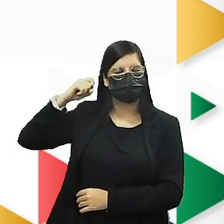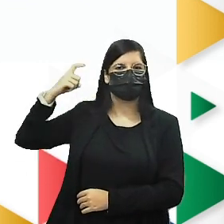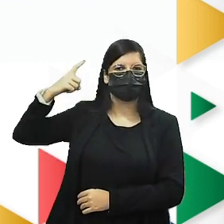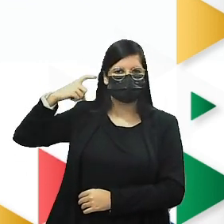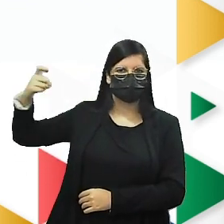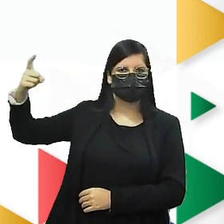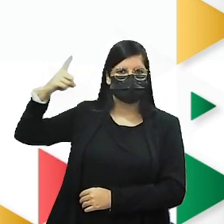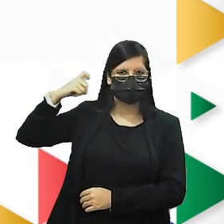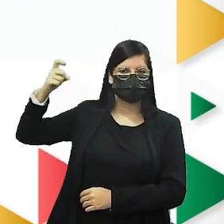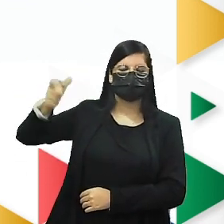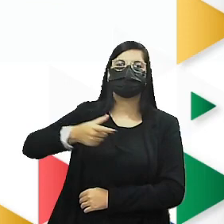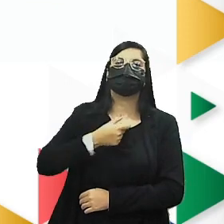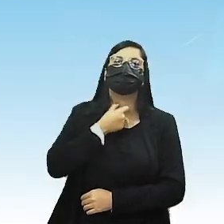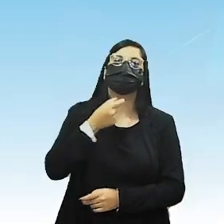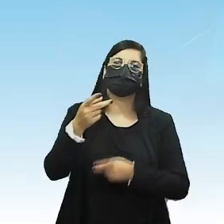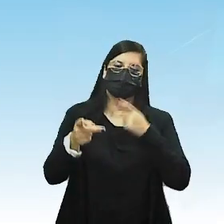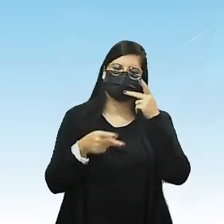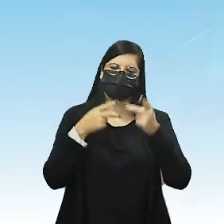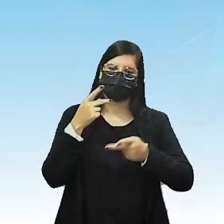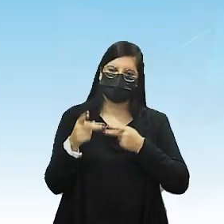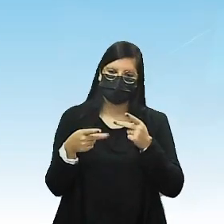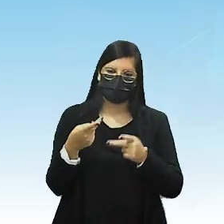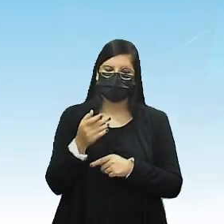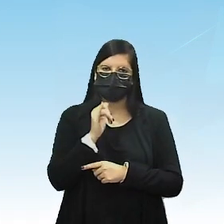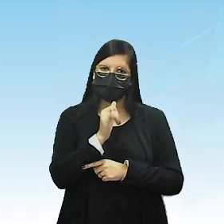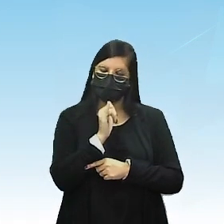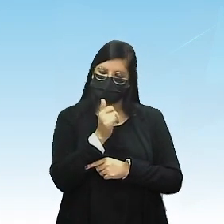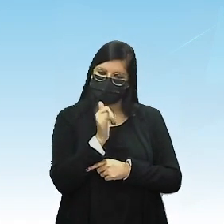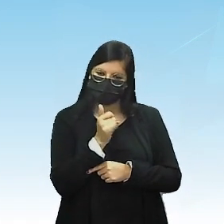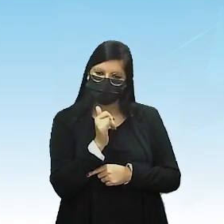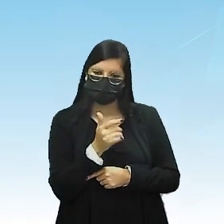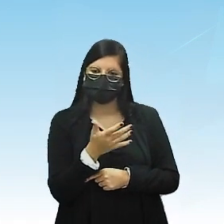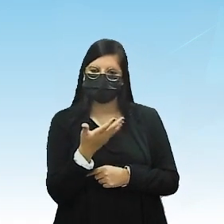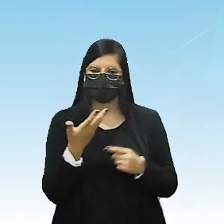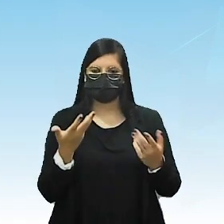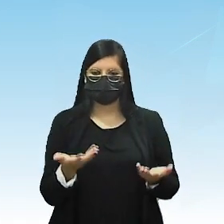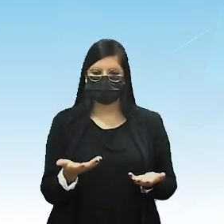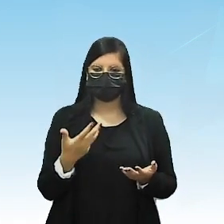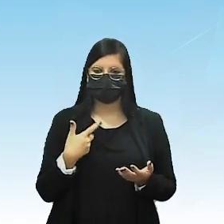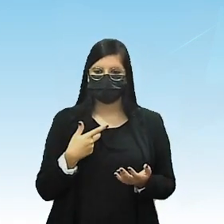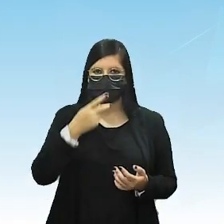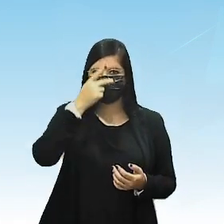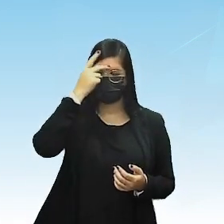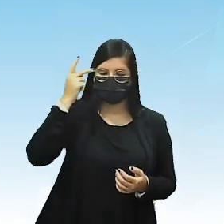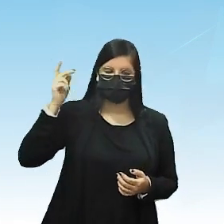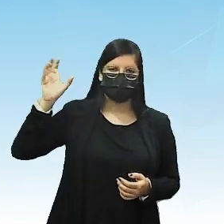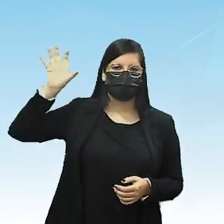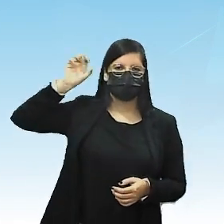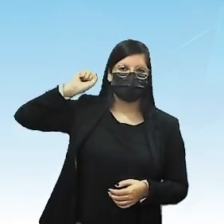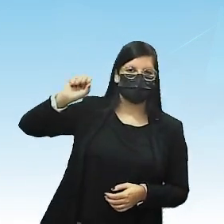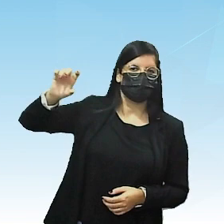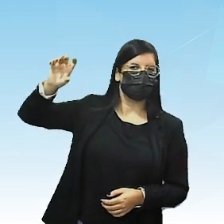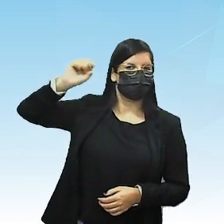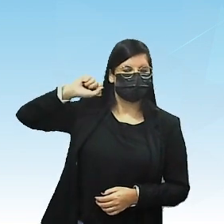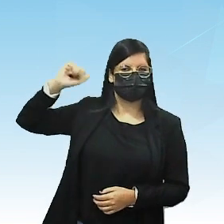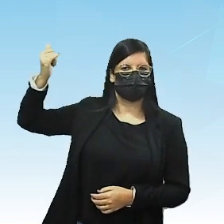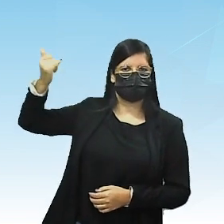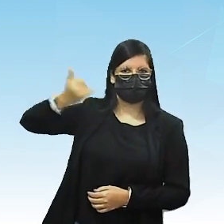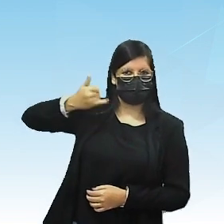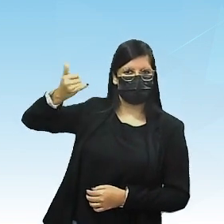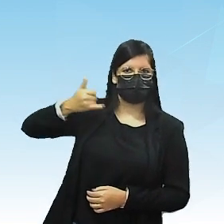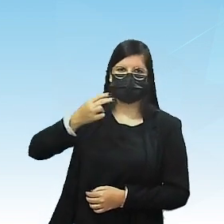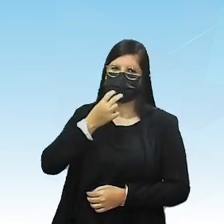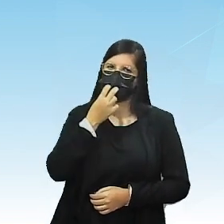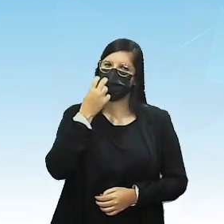ruínas, né? Existe também essa história dessas lendas, né, que as pessoas escutam as vozes, escutam os gritos,